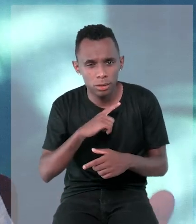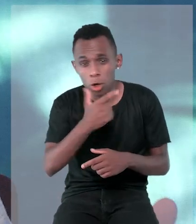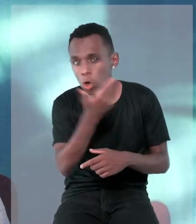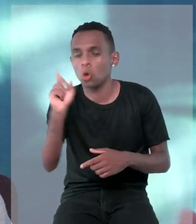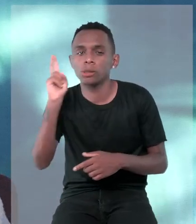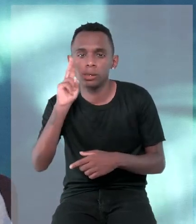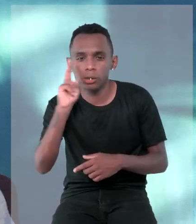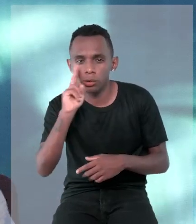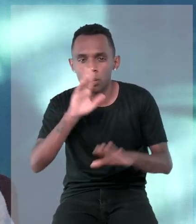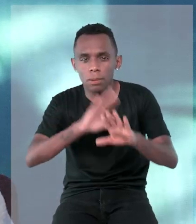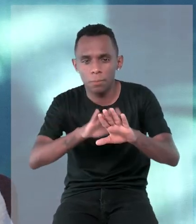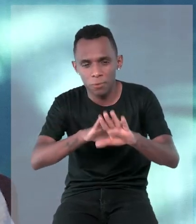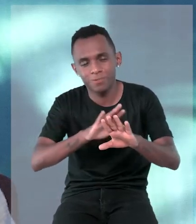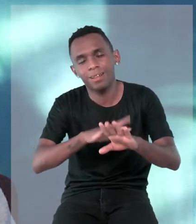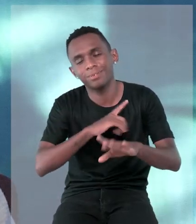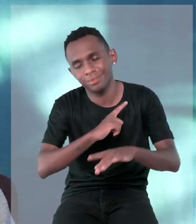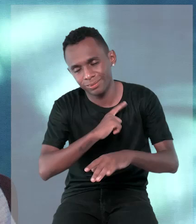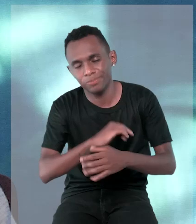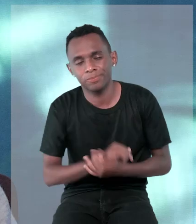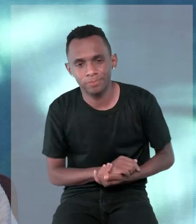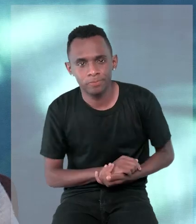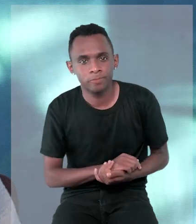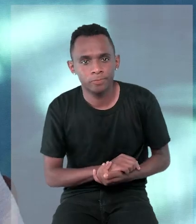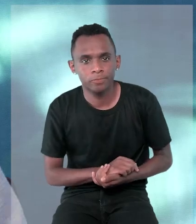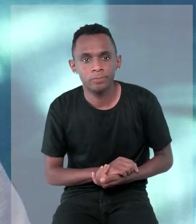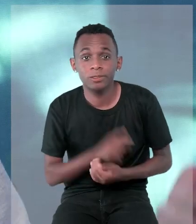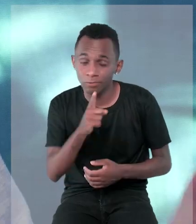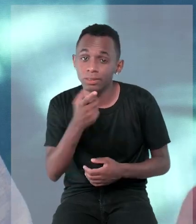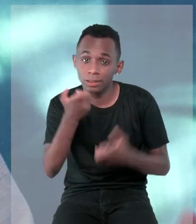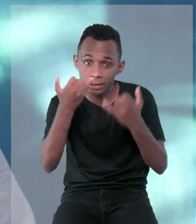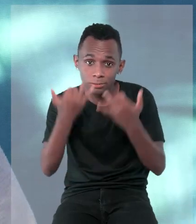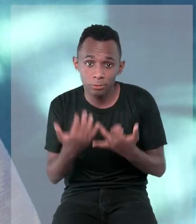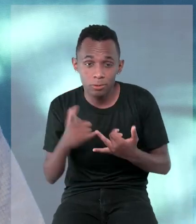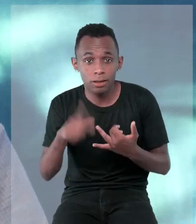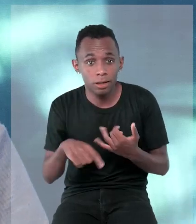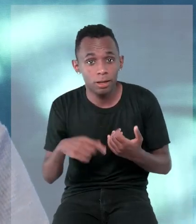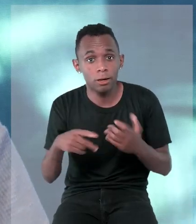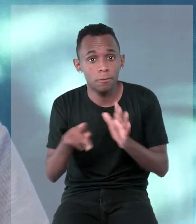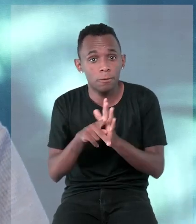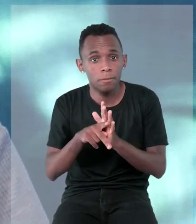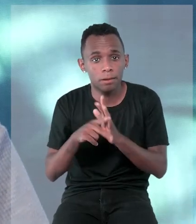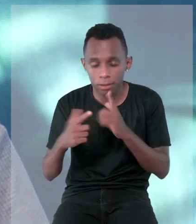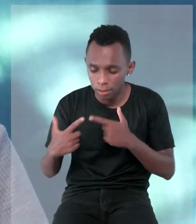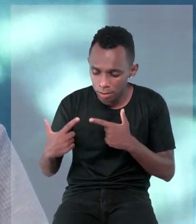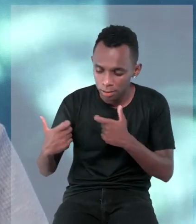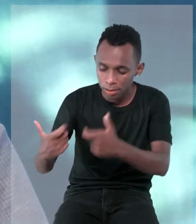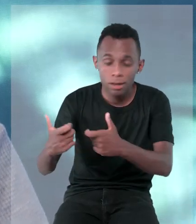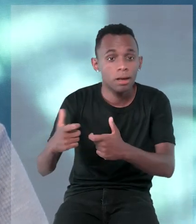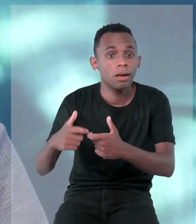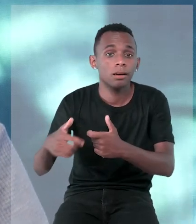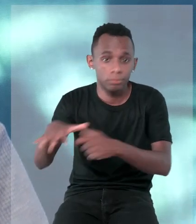outra história correndo ali no fundo, entende? Que você tocou nela, que é o conflito que nós temos